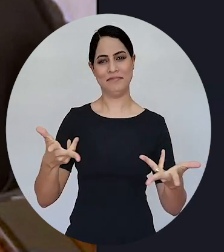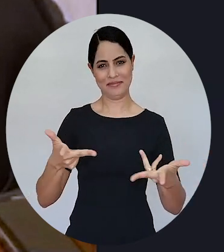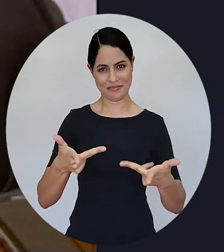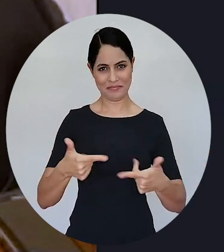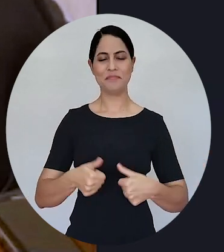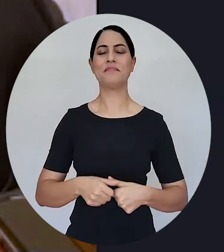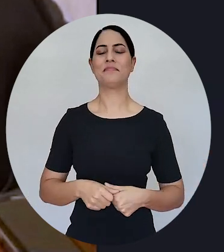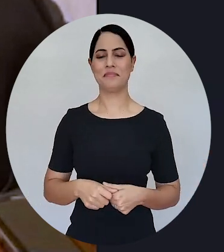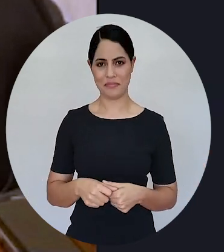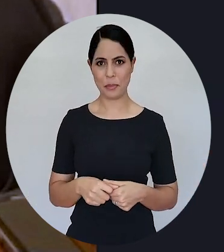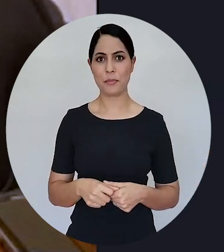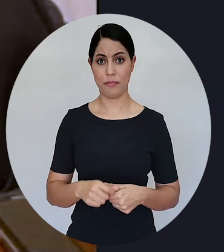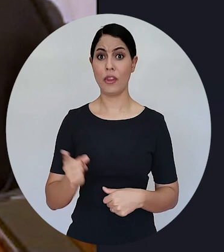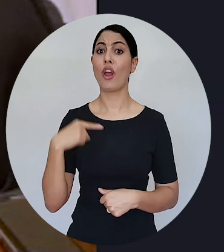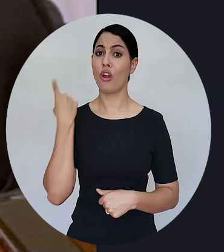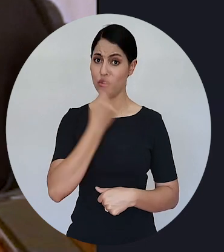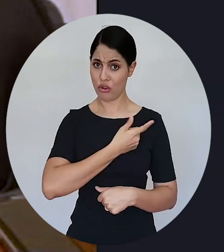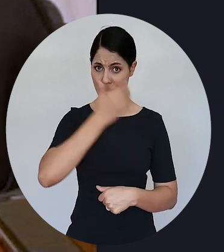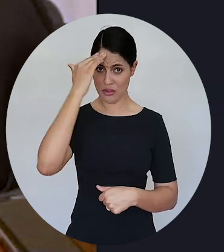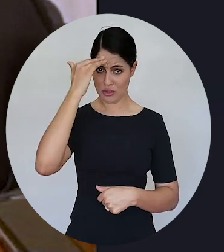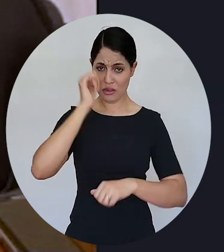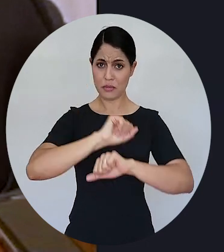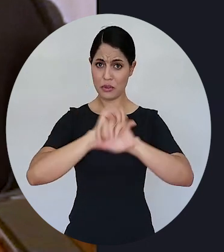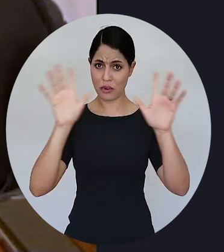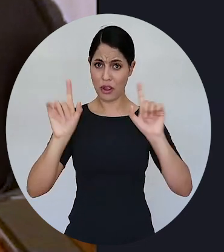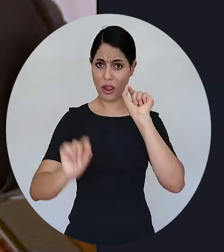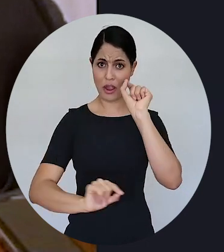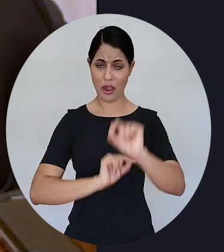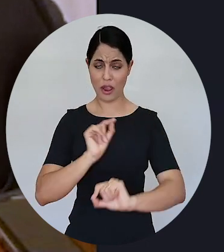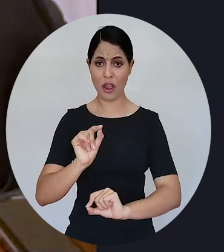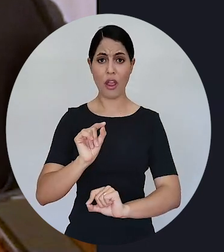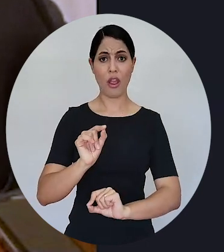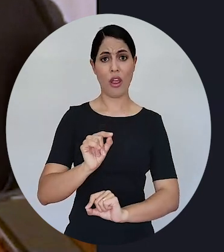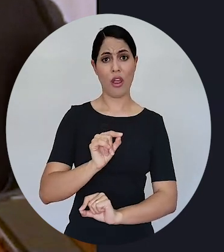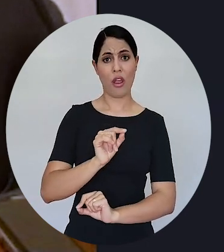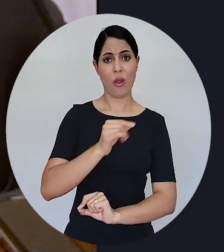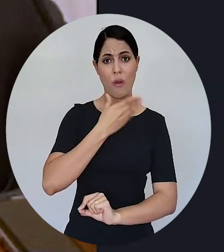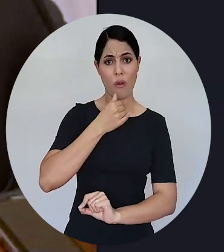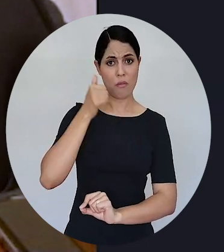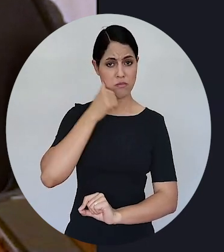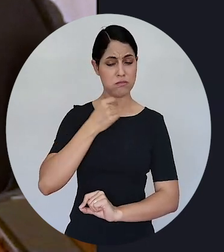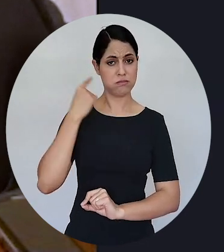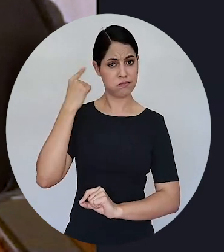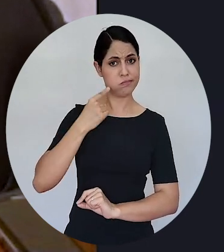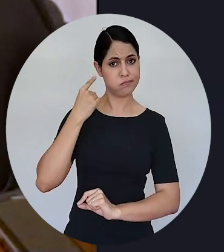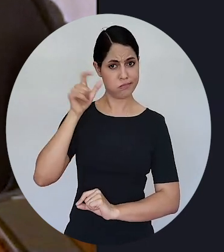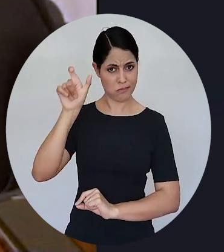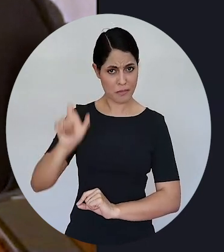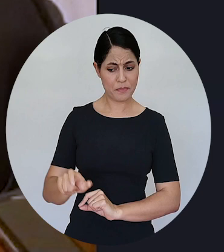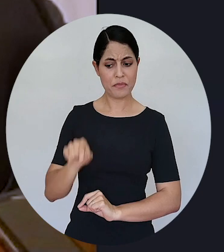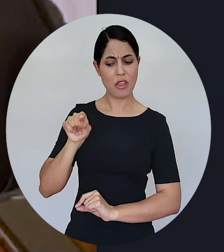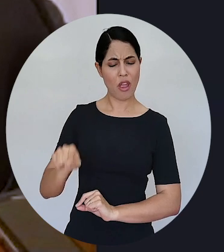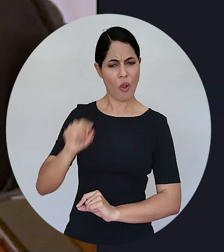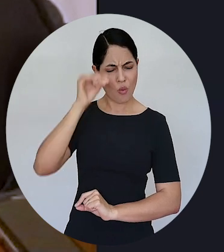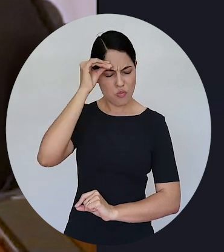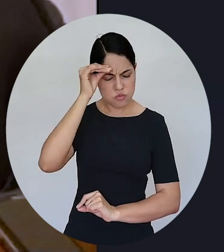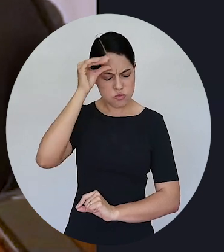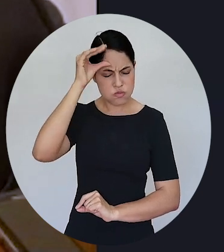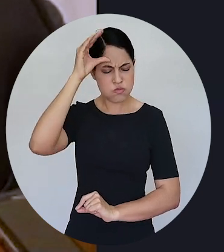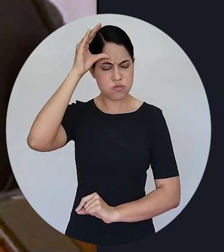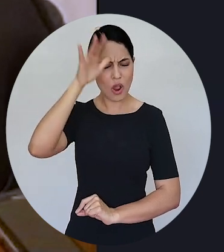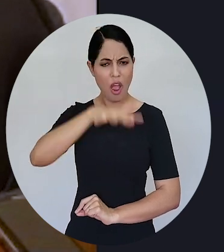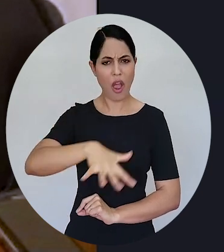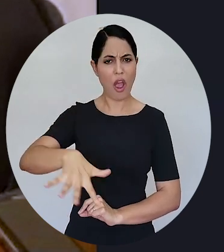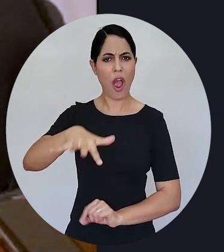notícias de qualidade. Nós entendemos que um advogado deve ter um